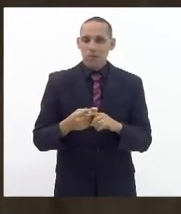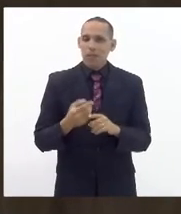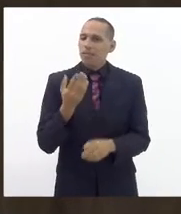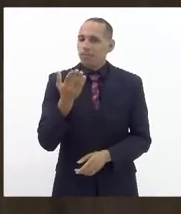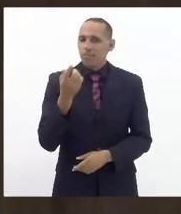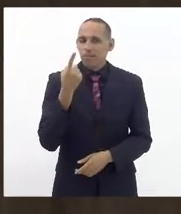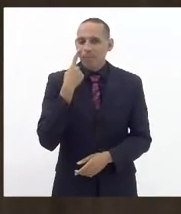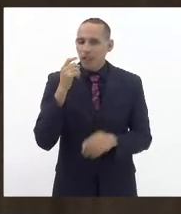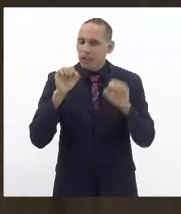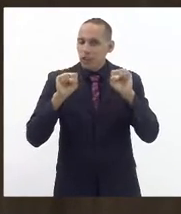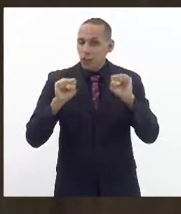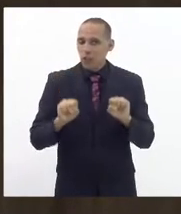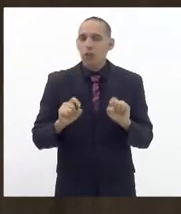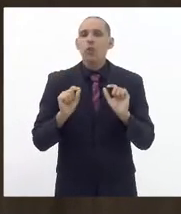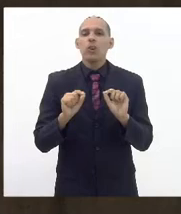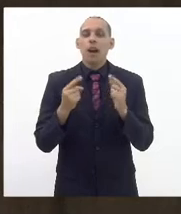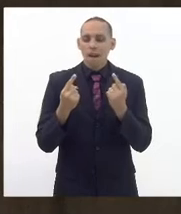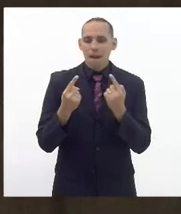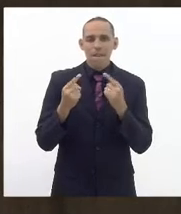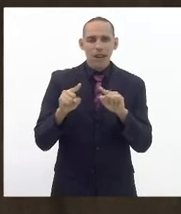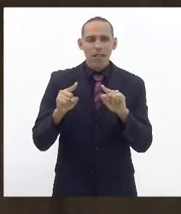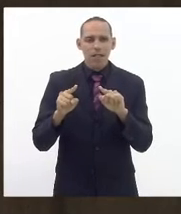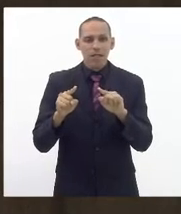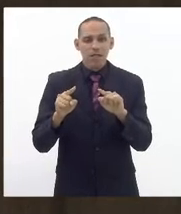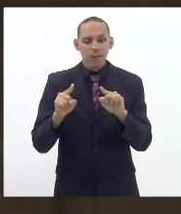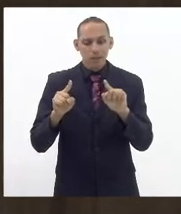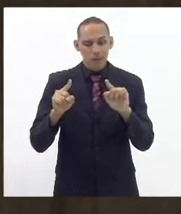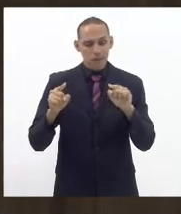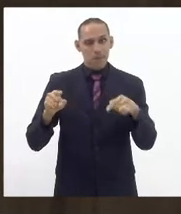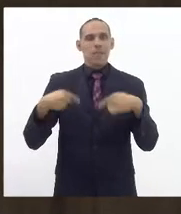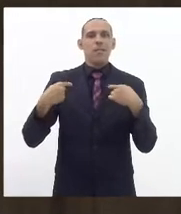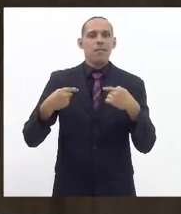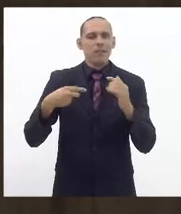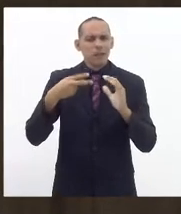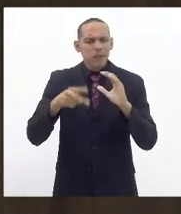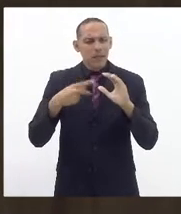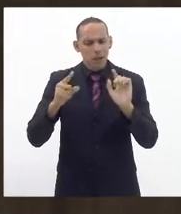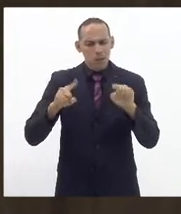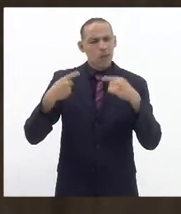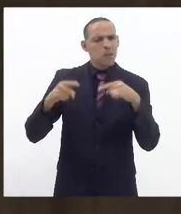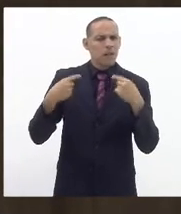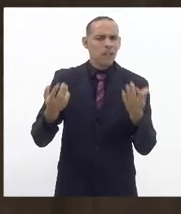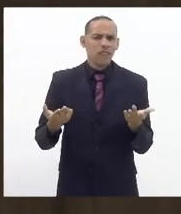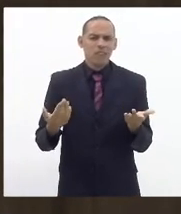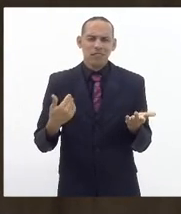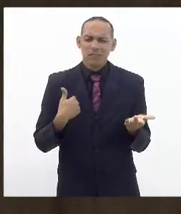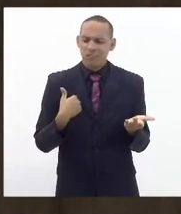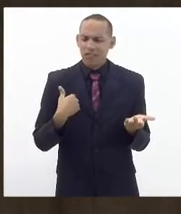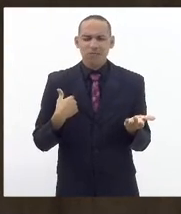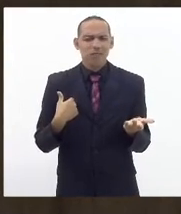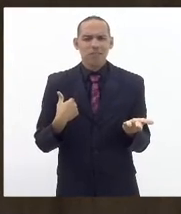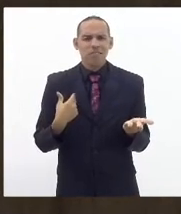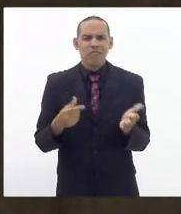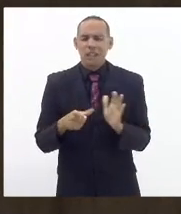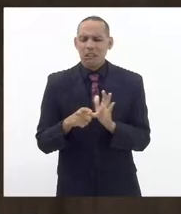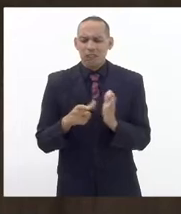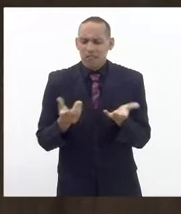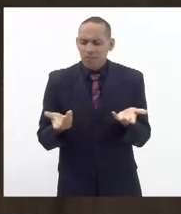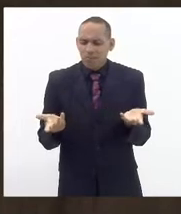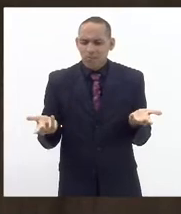testemunha dos ataques que estou recebendo daqueles vereadores. E eu fico, antes disso,